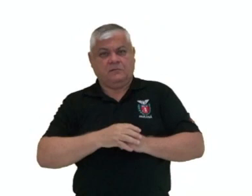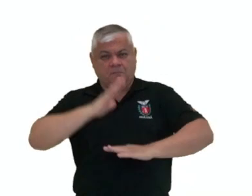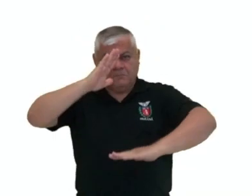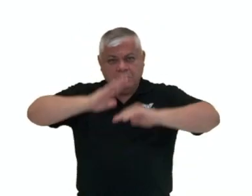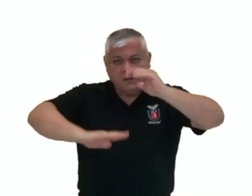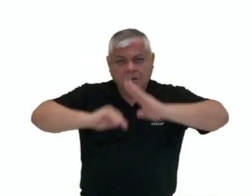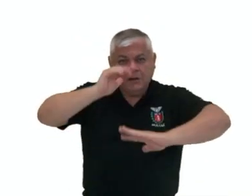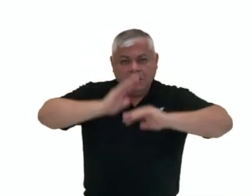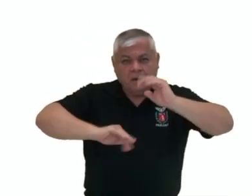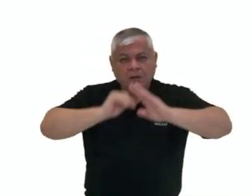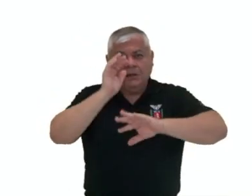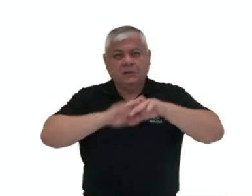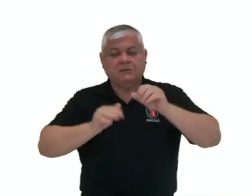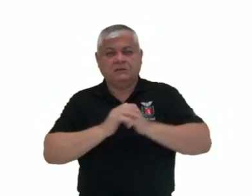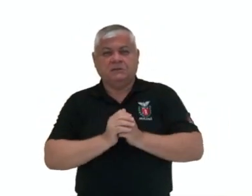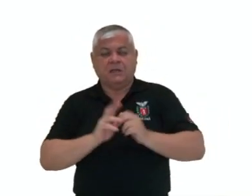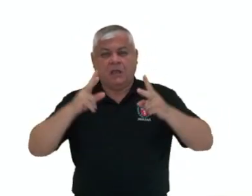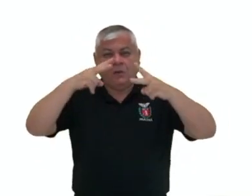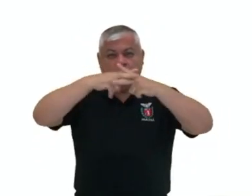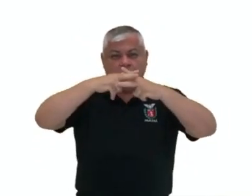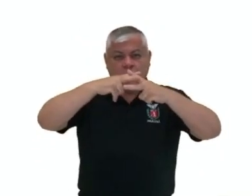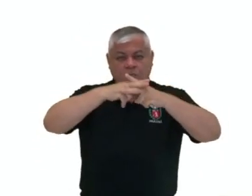prática das lutas pode